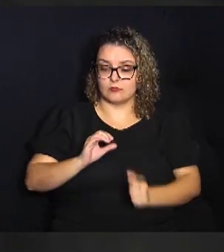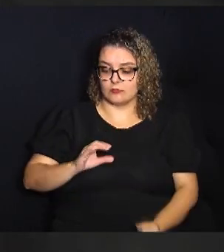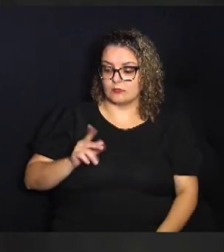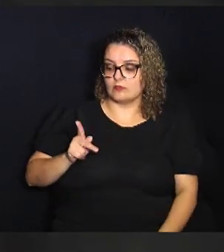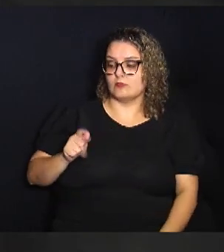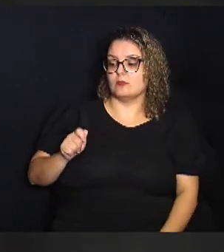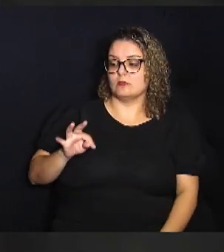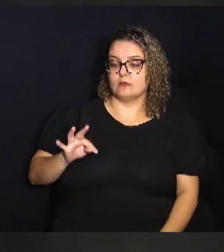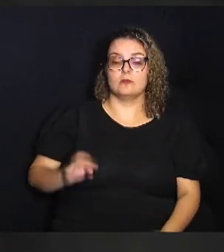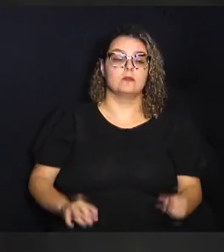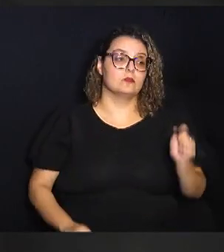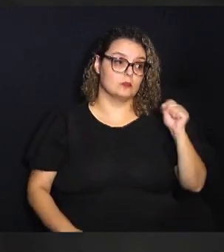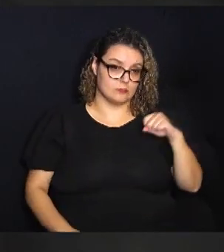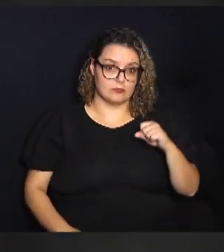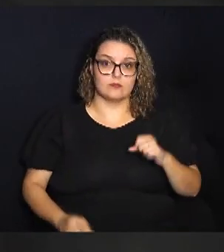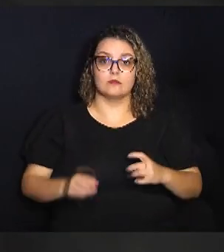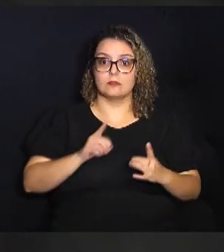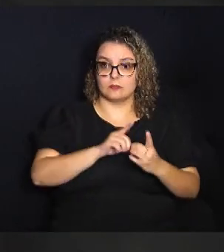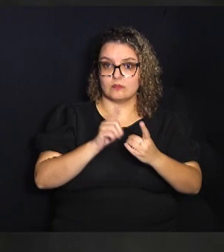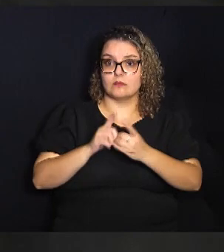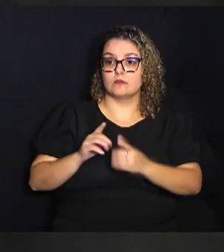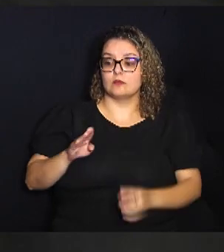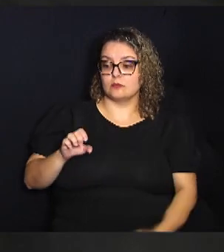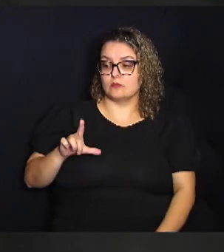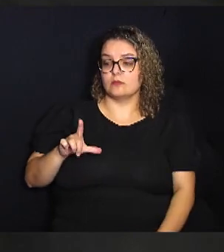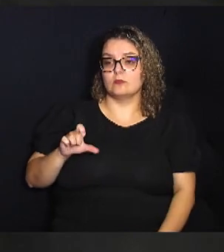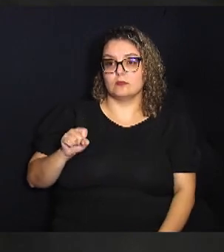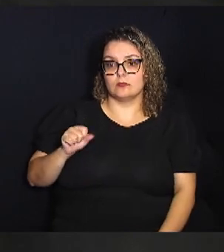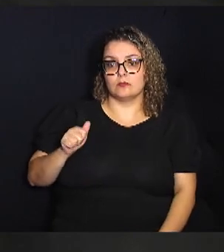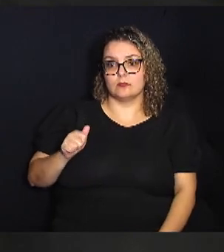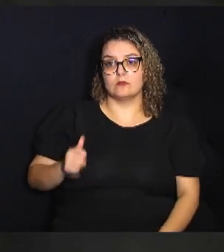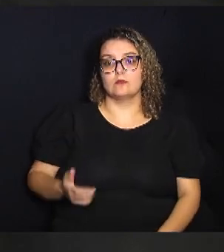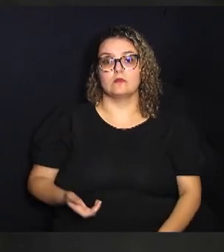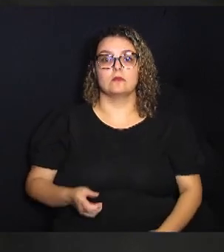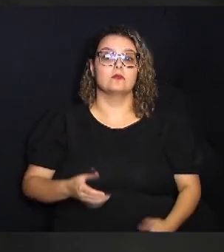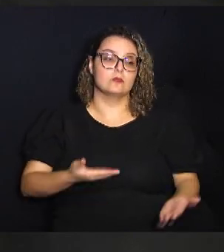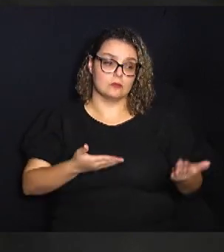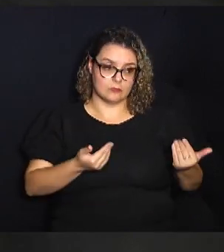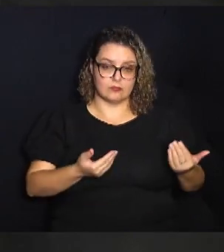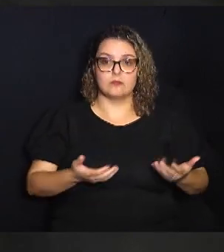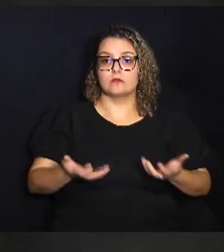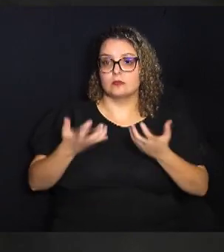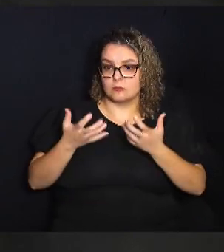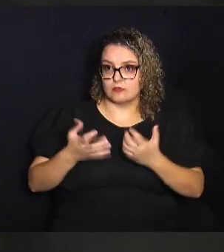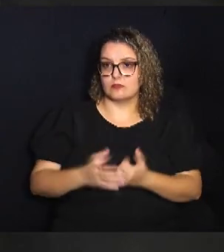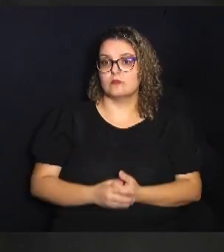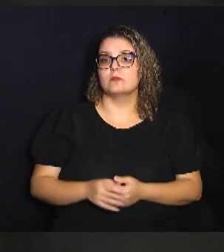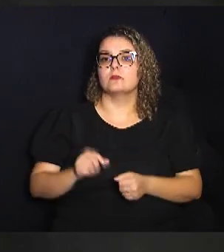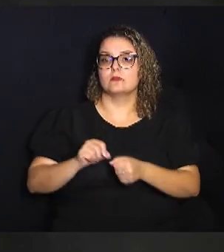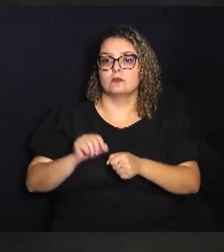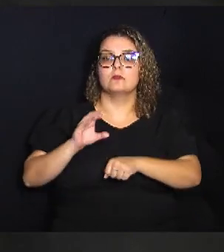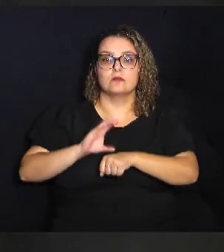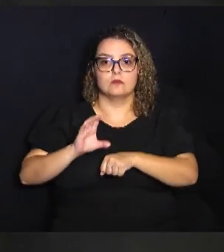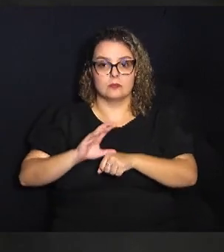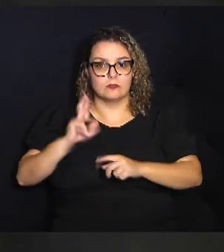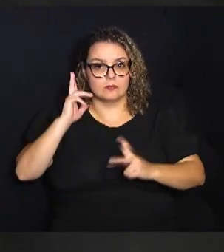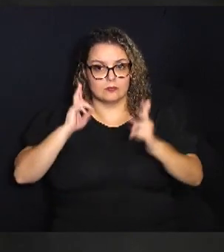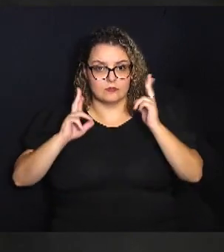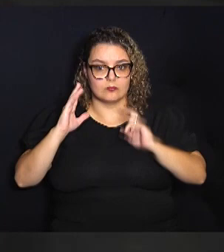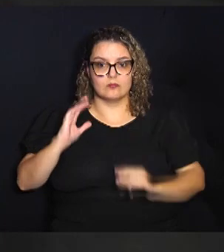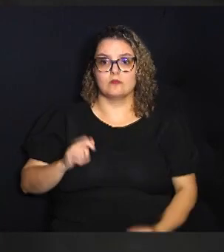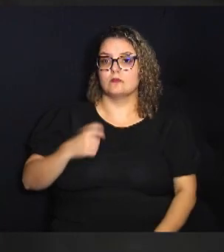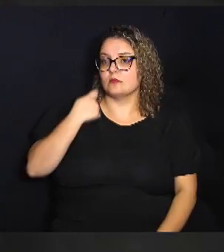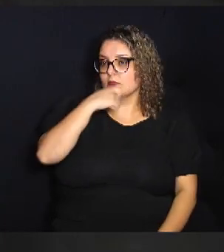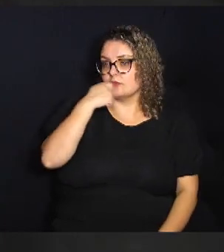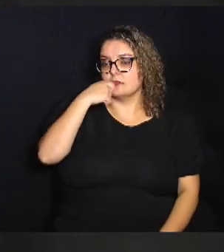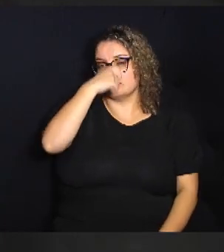Sim. para contemplar algumas bolsas para os jovens que queiram fazer o curso de cabeleireiro,